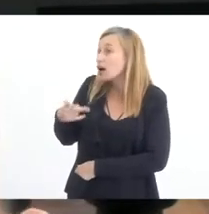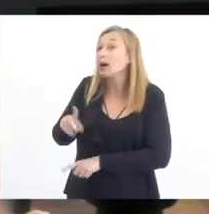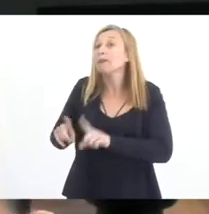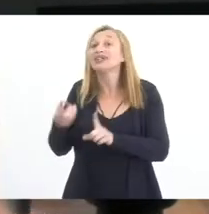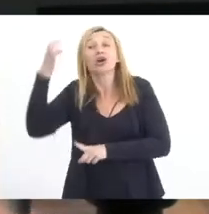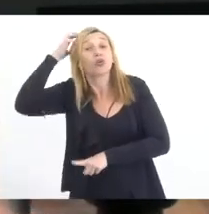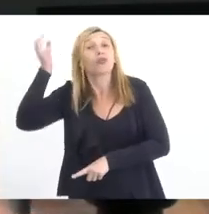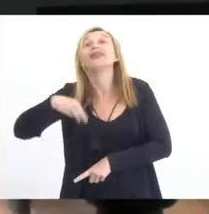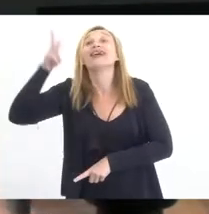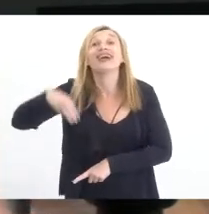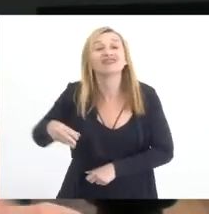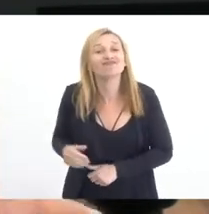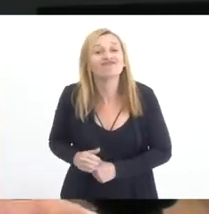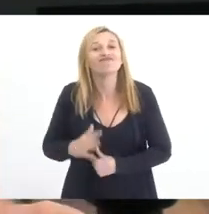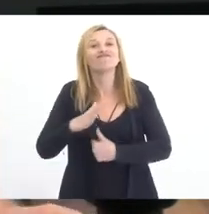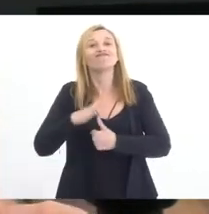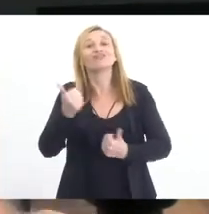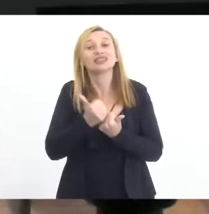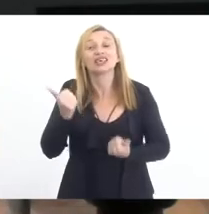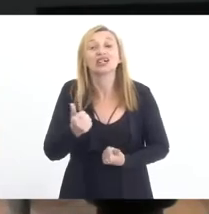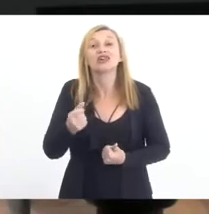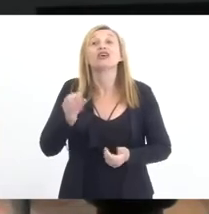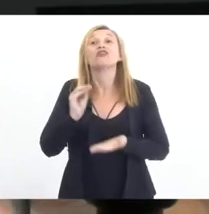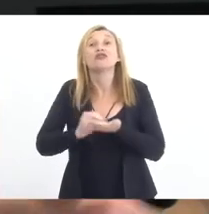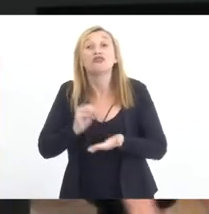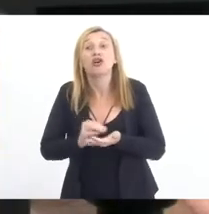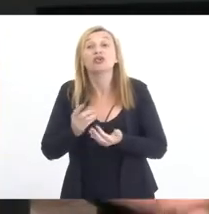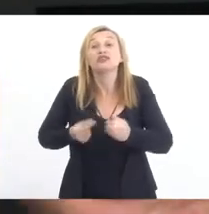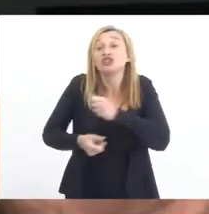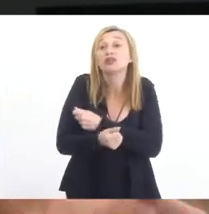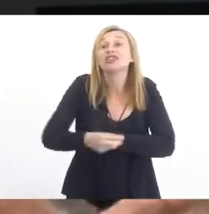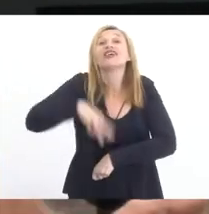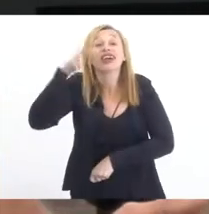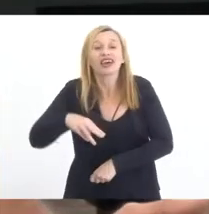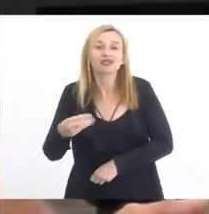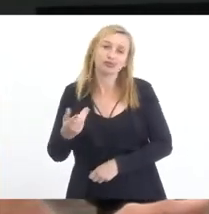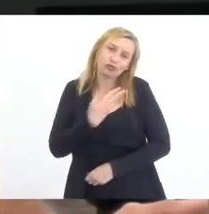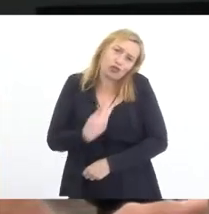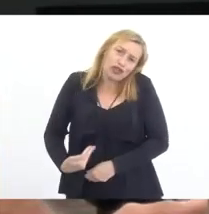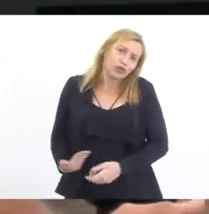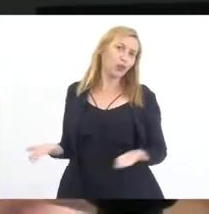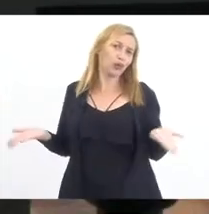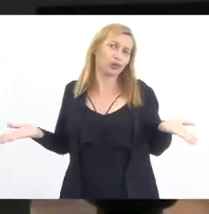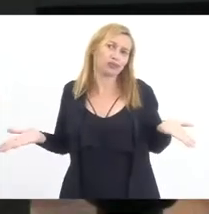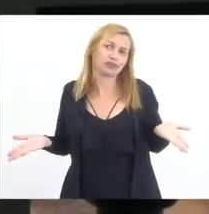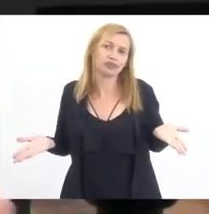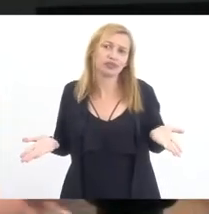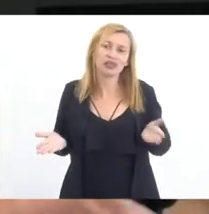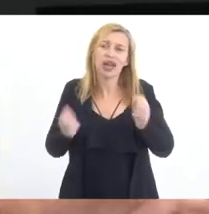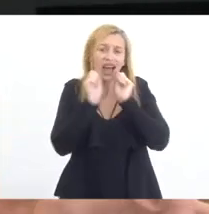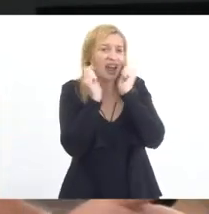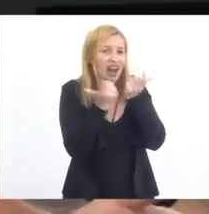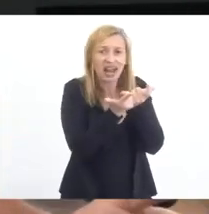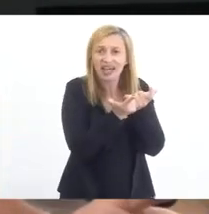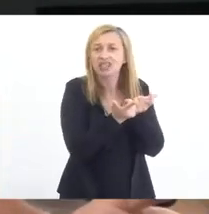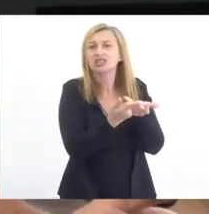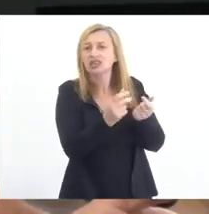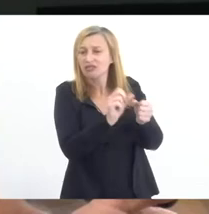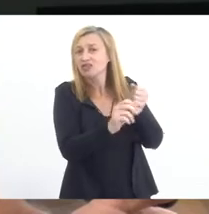quem? Falta investimento de quem? Do governador. A Alerj já fez a parte